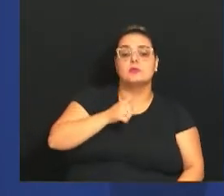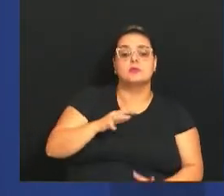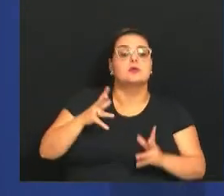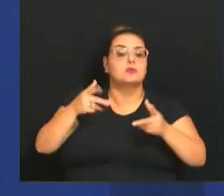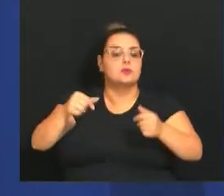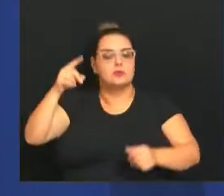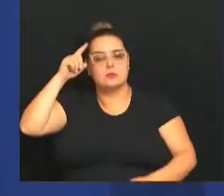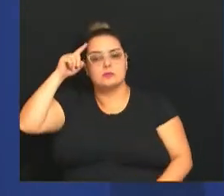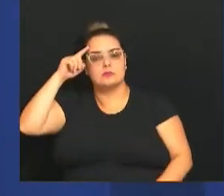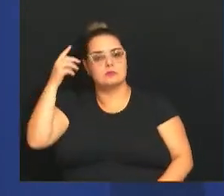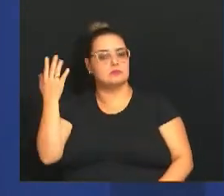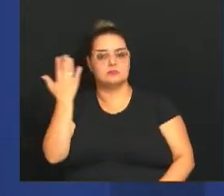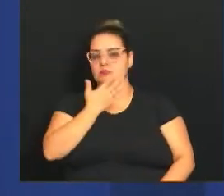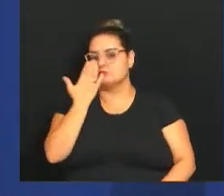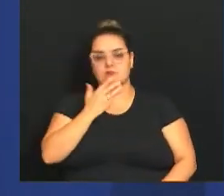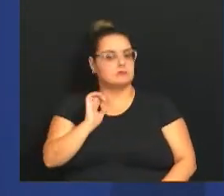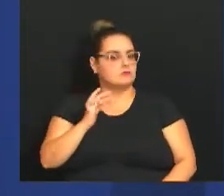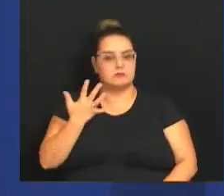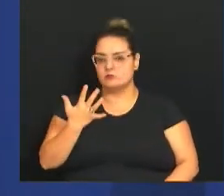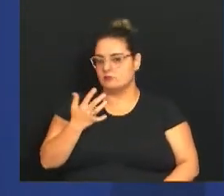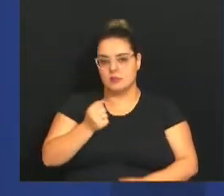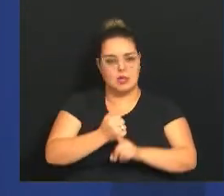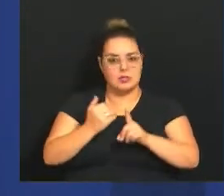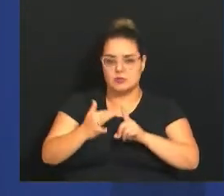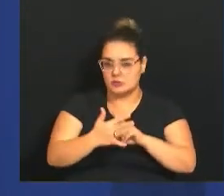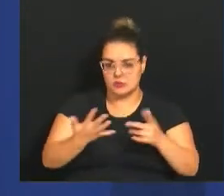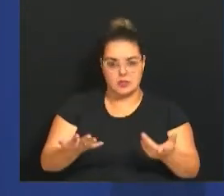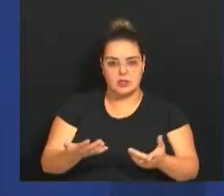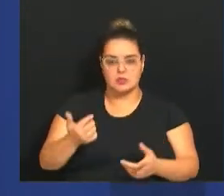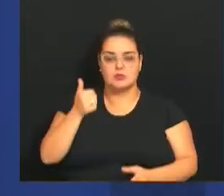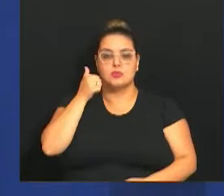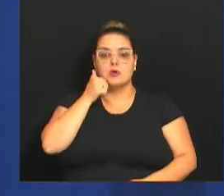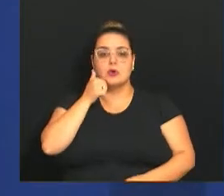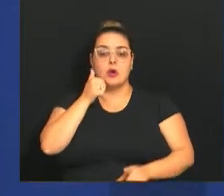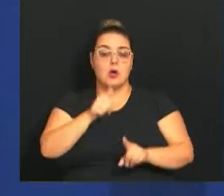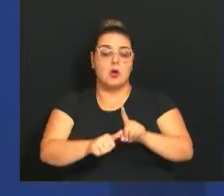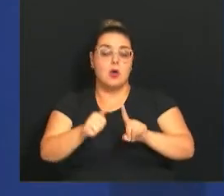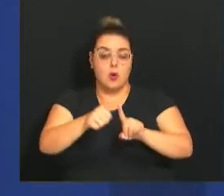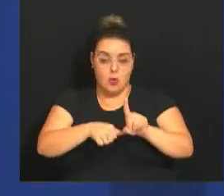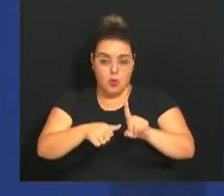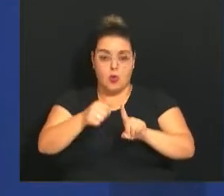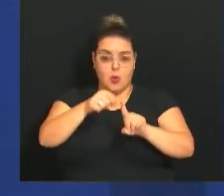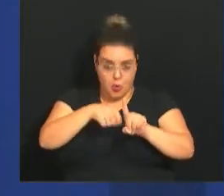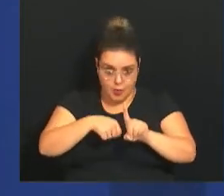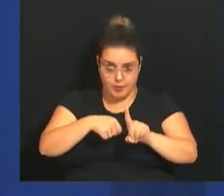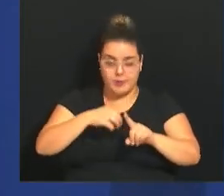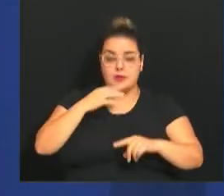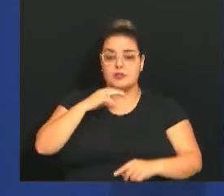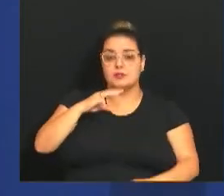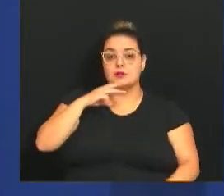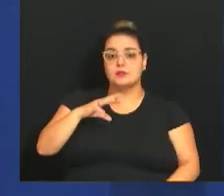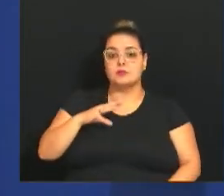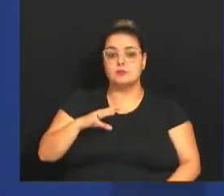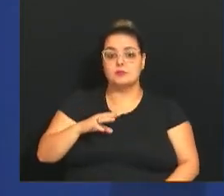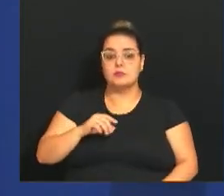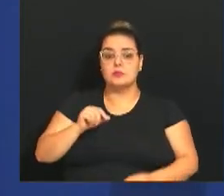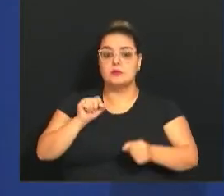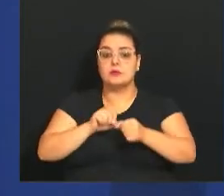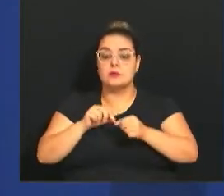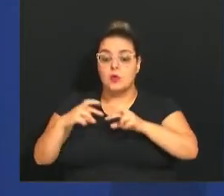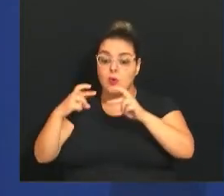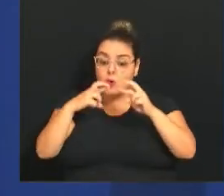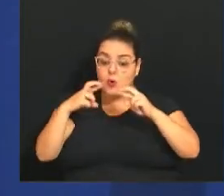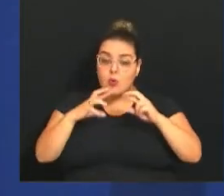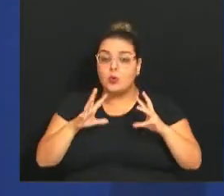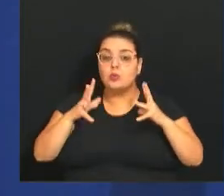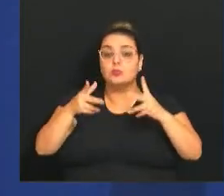vê isso acontecendo na nossa sociedade. O mês de março é um mês que o nosso mandato tomou para realmente fiscalizar todos os equipamentos que a